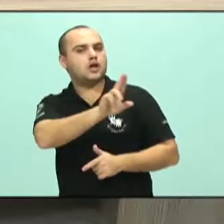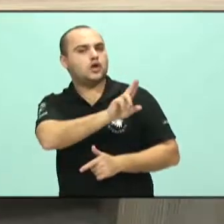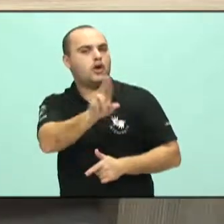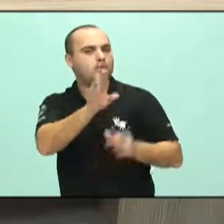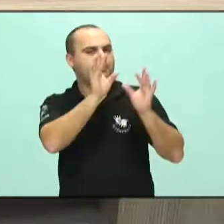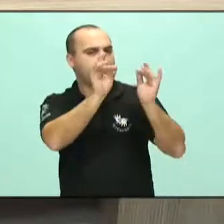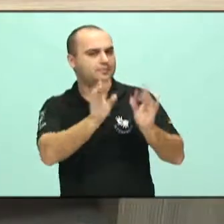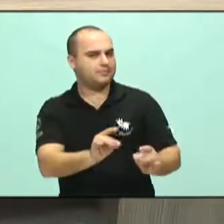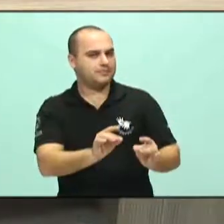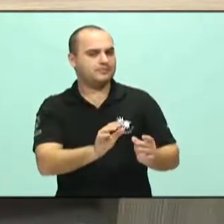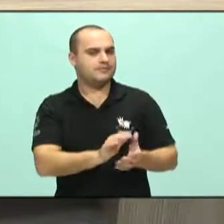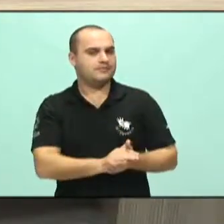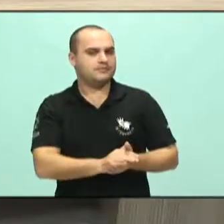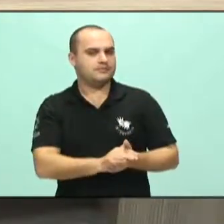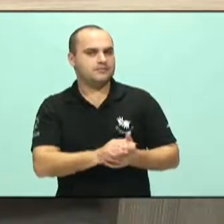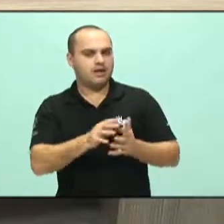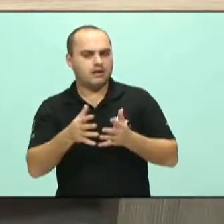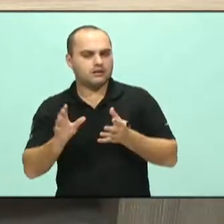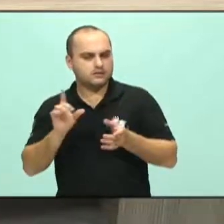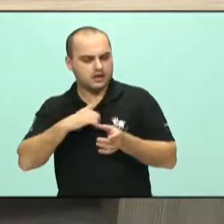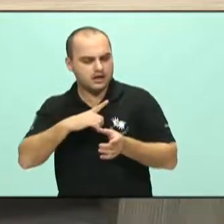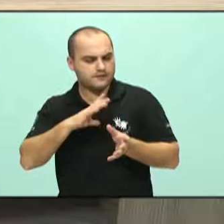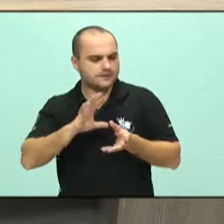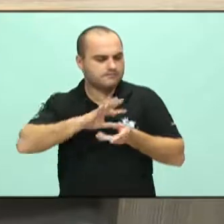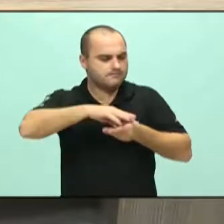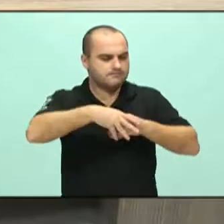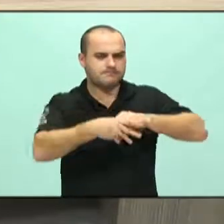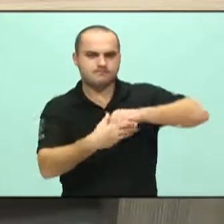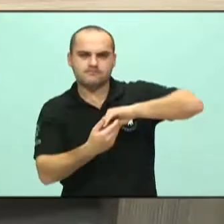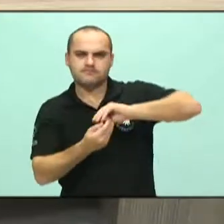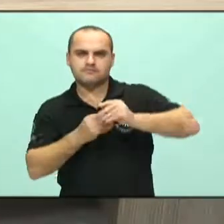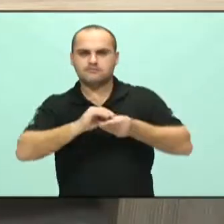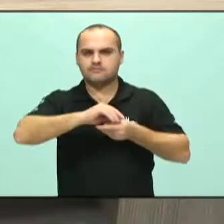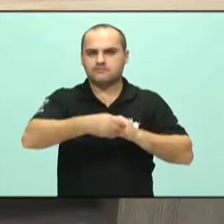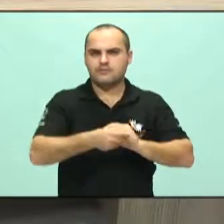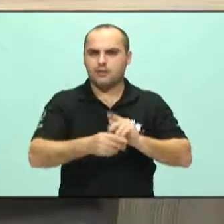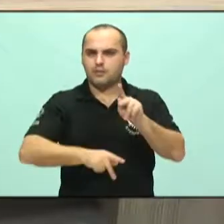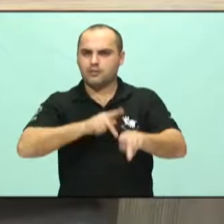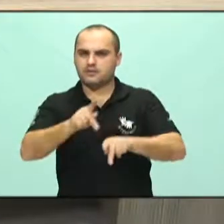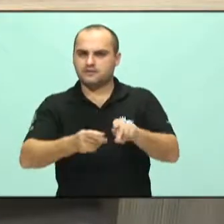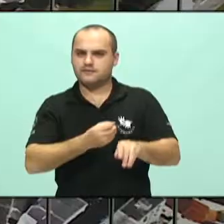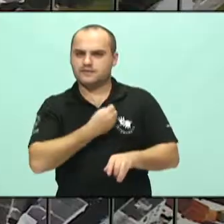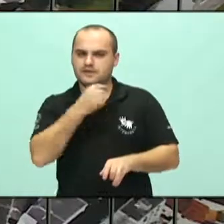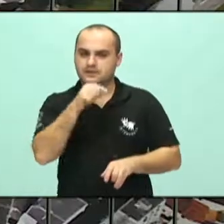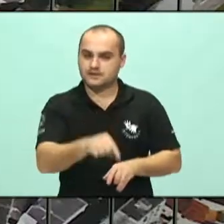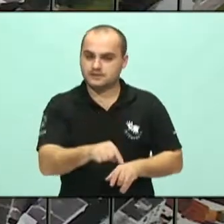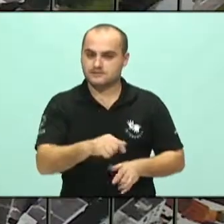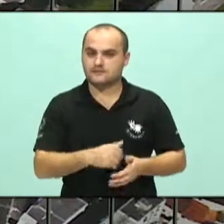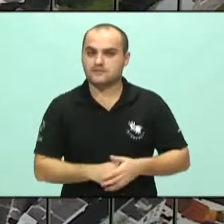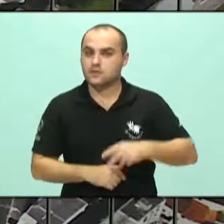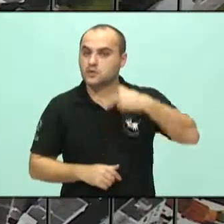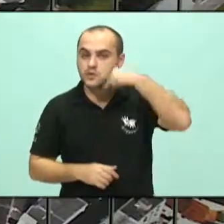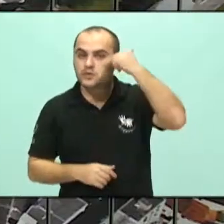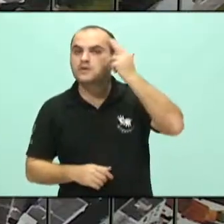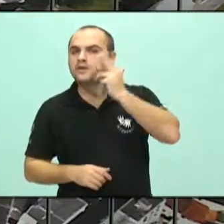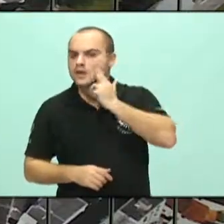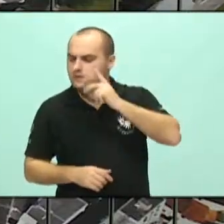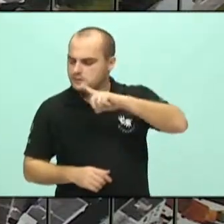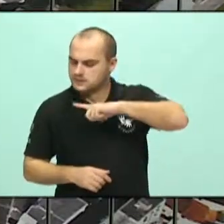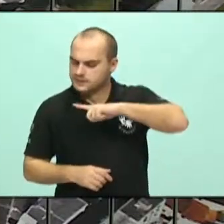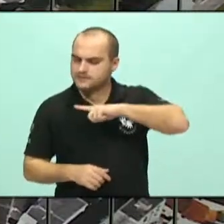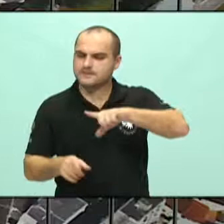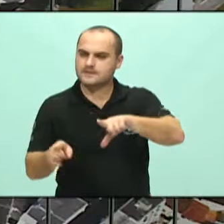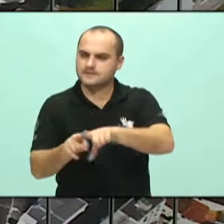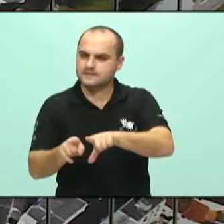desse entrelaçar, né, de populações que aqui estiveram. Né? O negro teve também uma